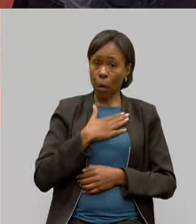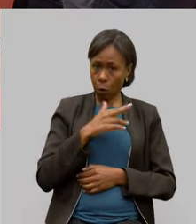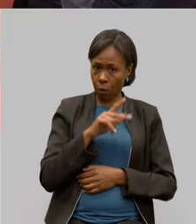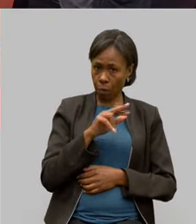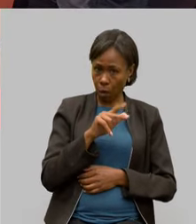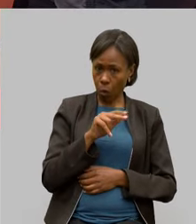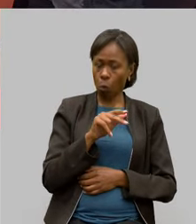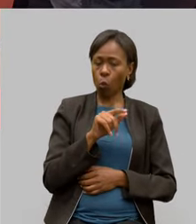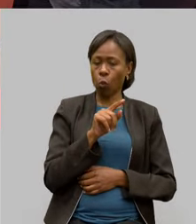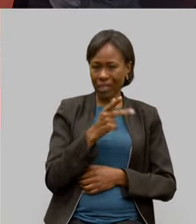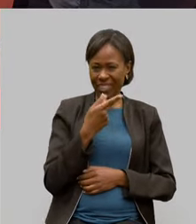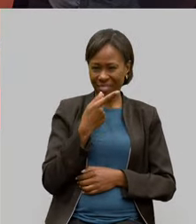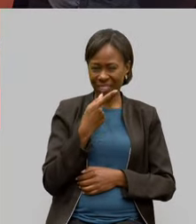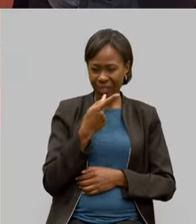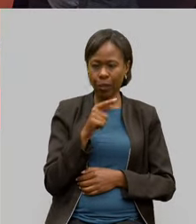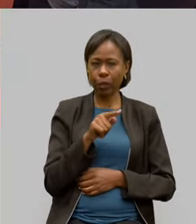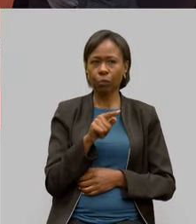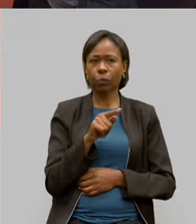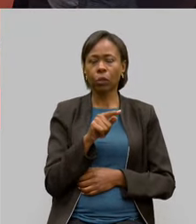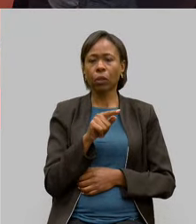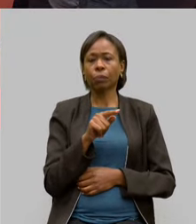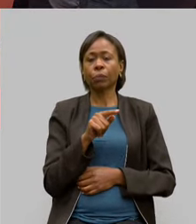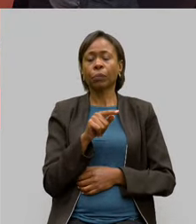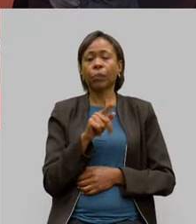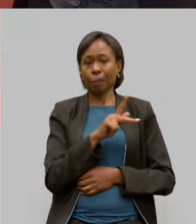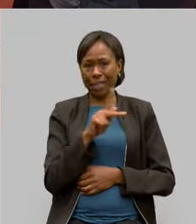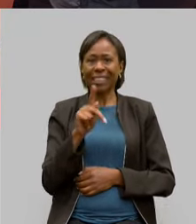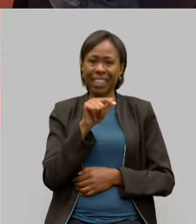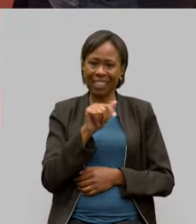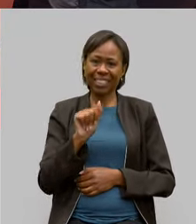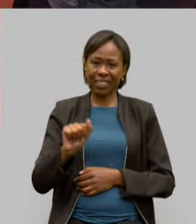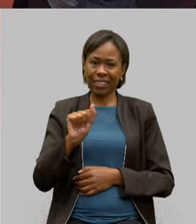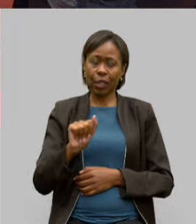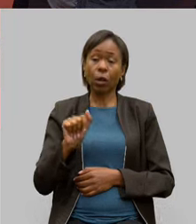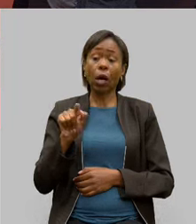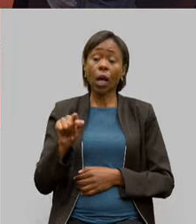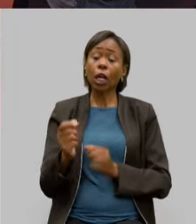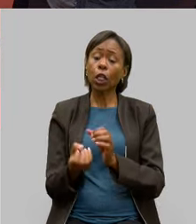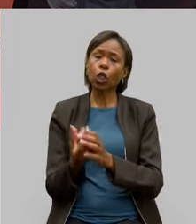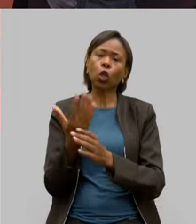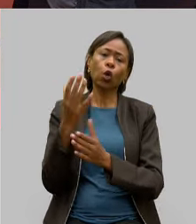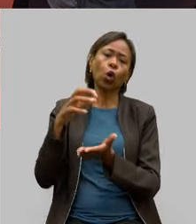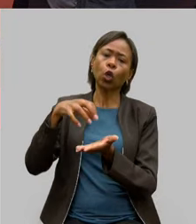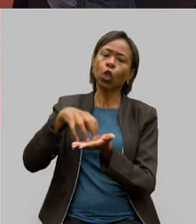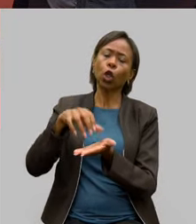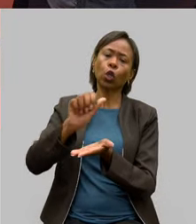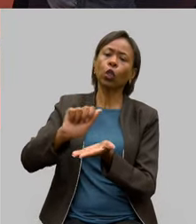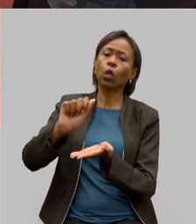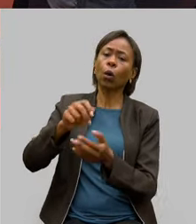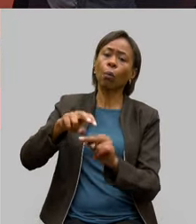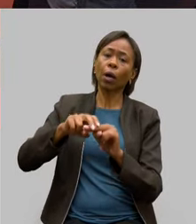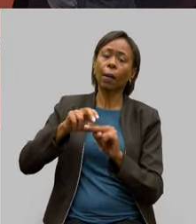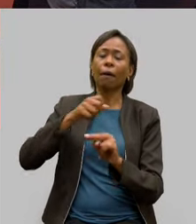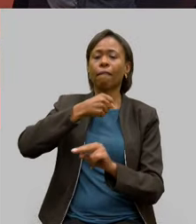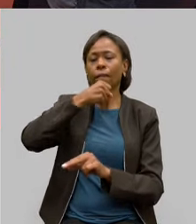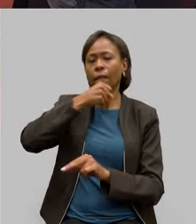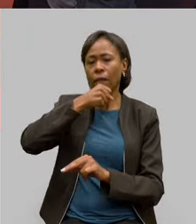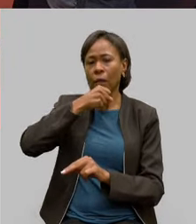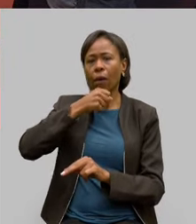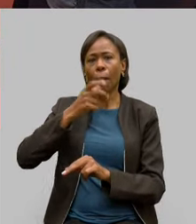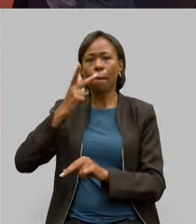eh se iniciou por conta dos nossos avós eh primeiro os paternos depois os maternos que